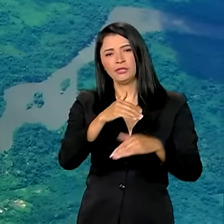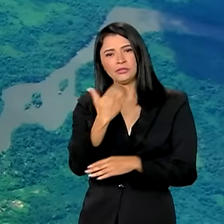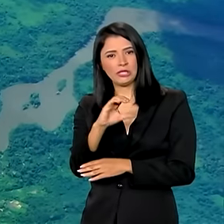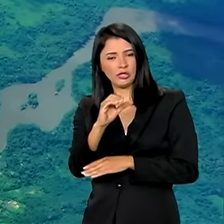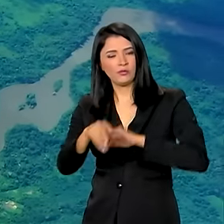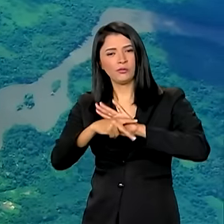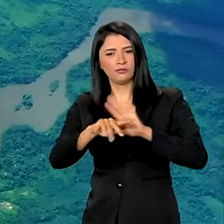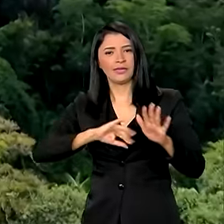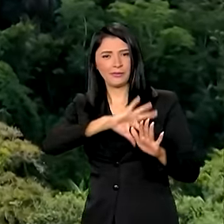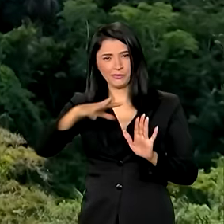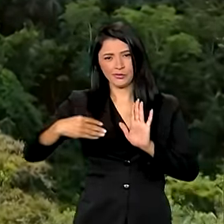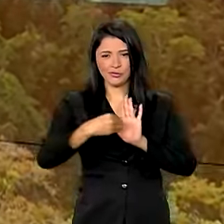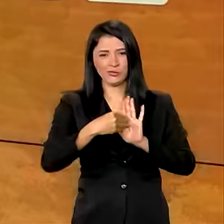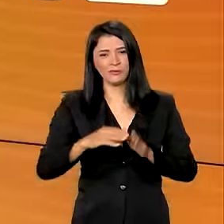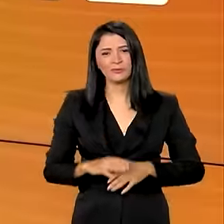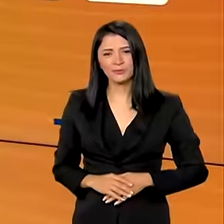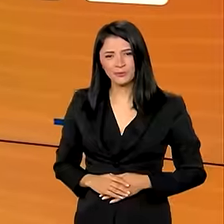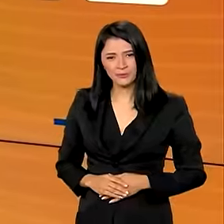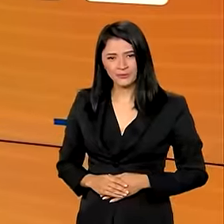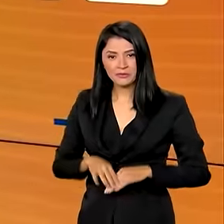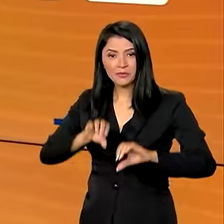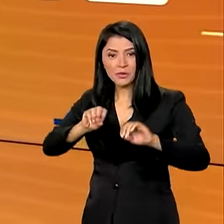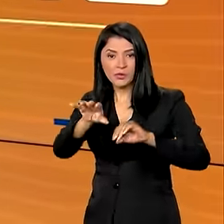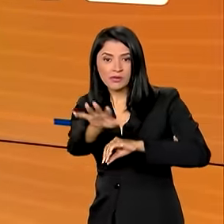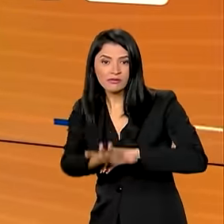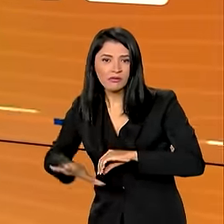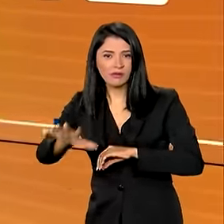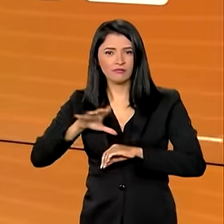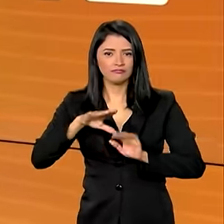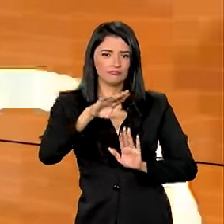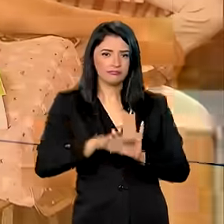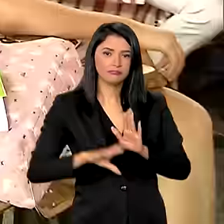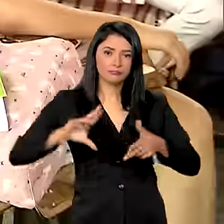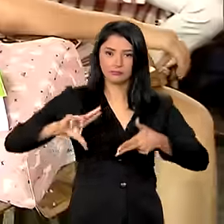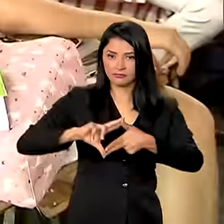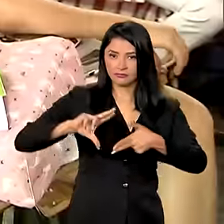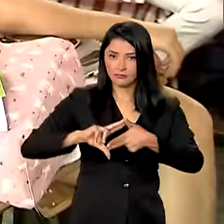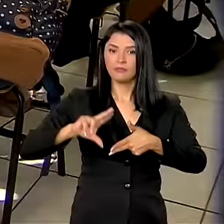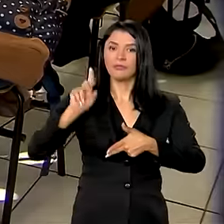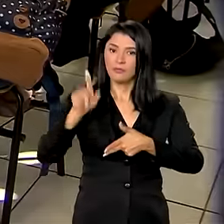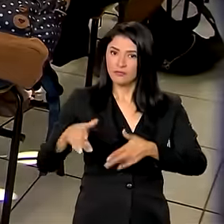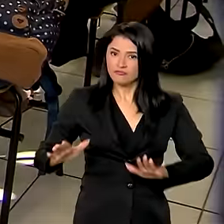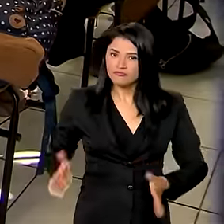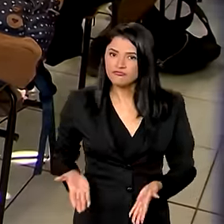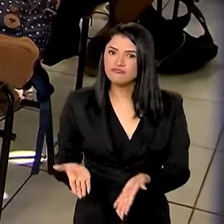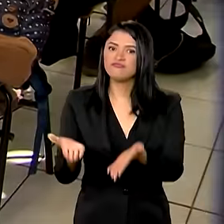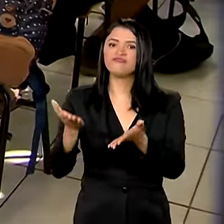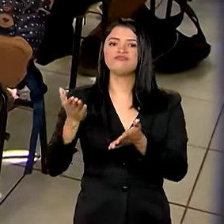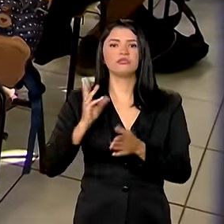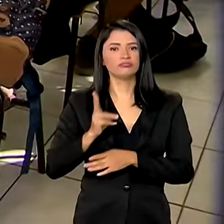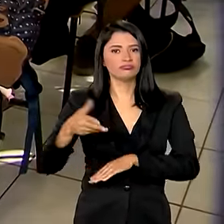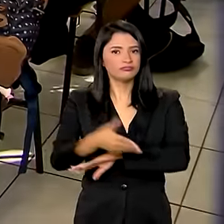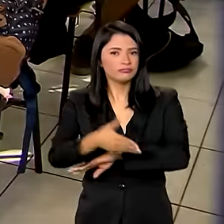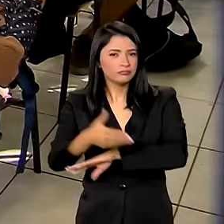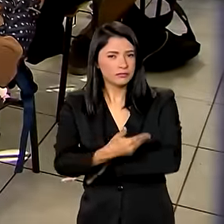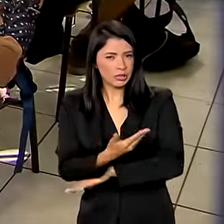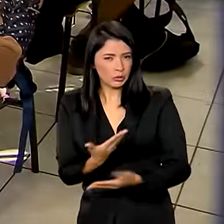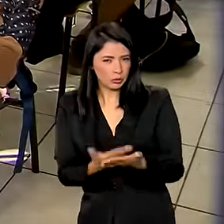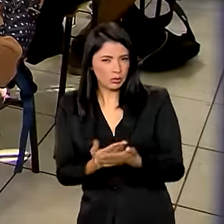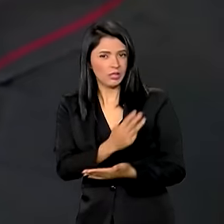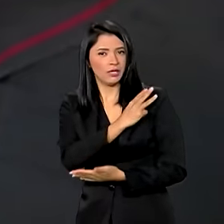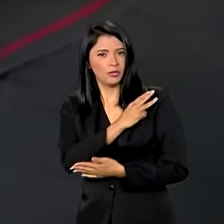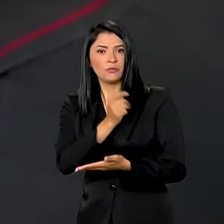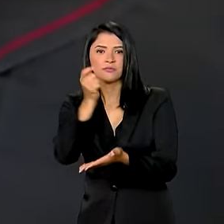desenvolvimento científico da Amazônia. Educação, programa PET Meia, que incentiva a permanência no ensino médio,